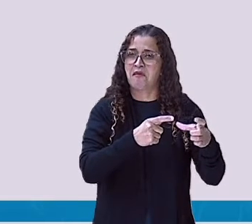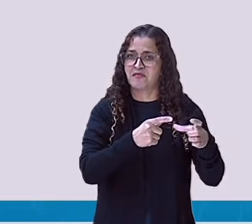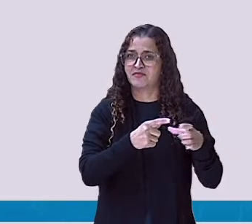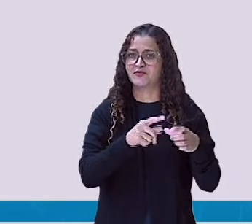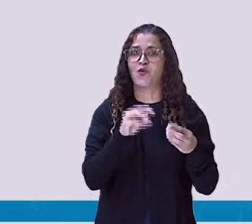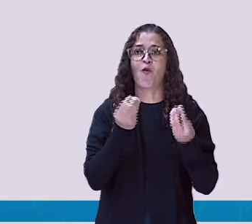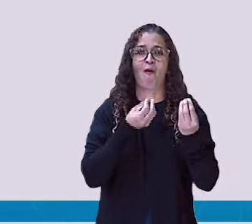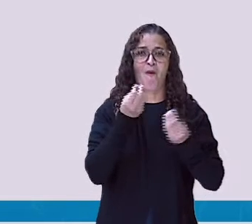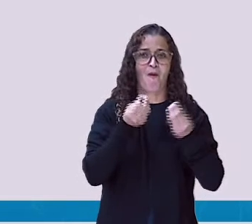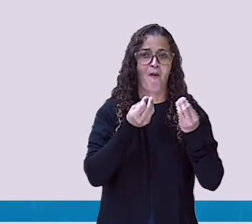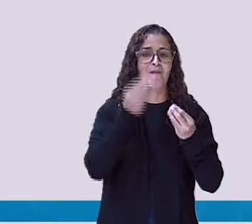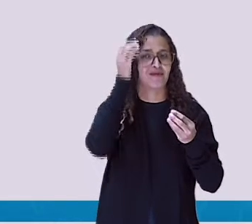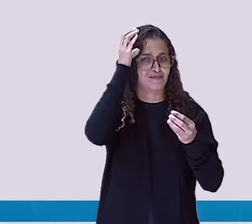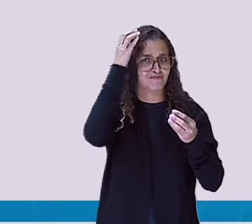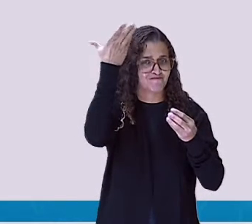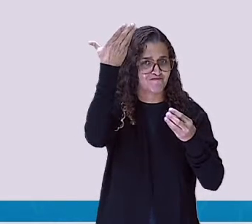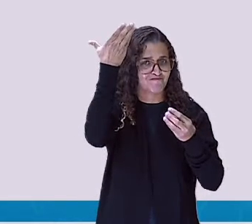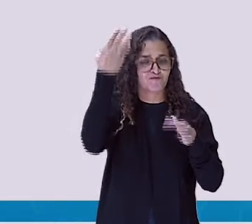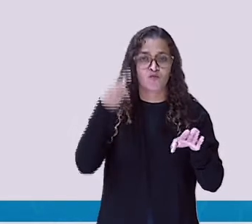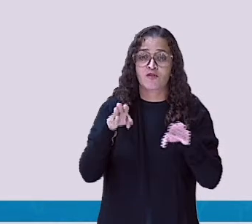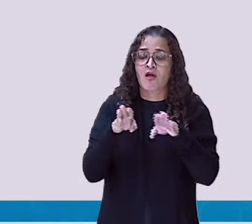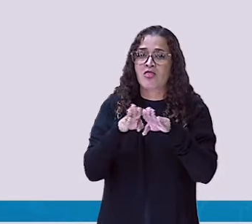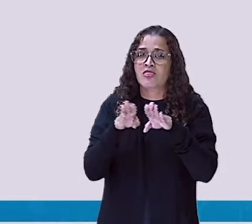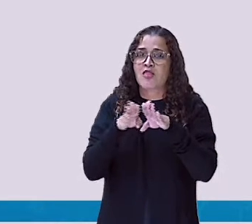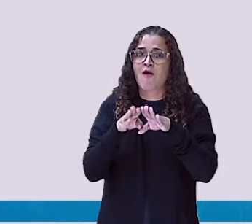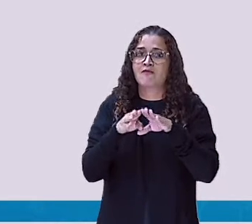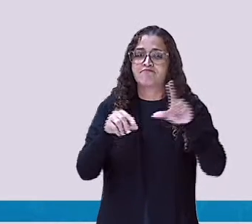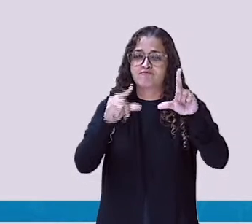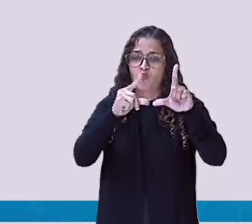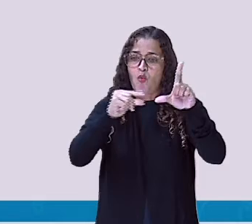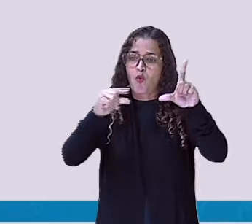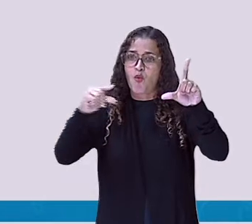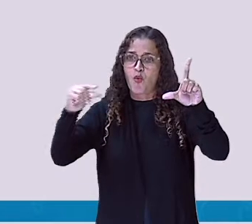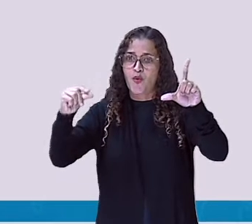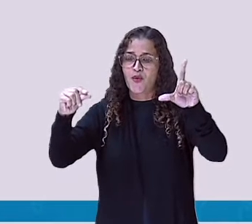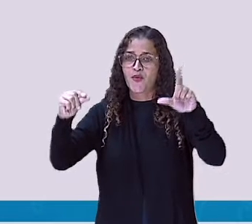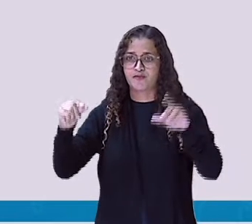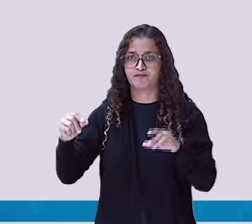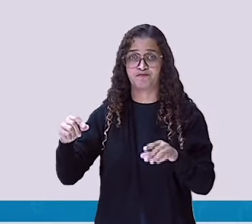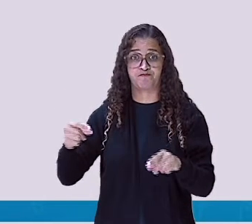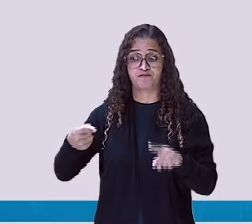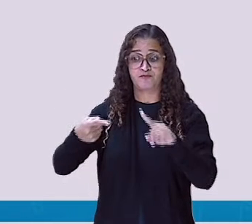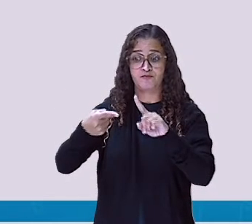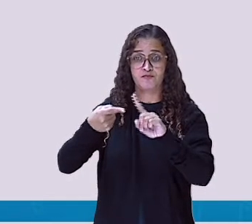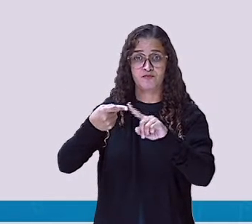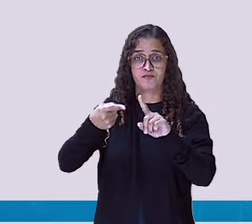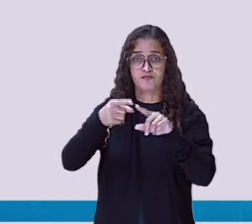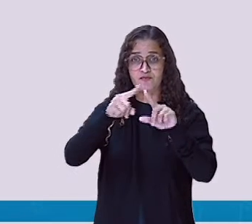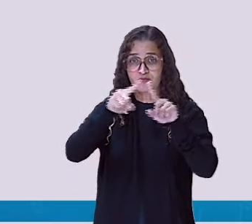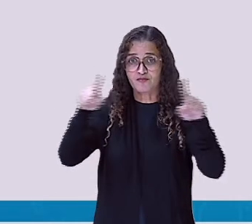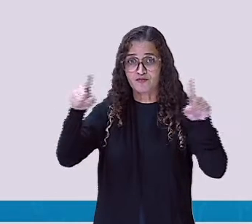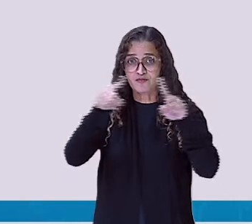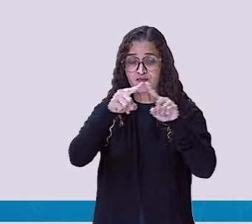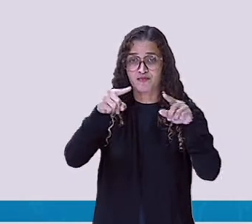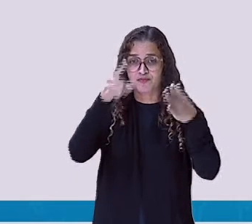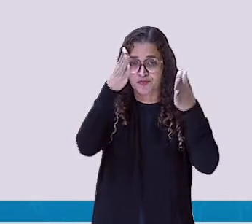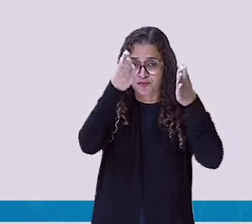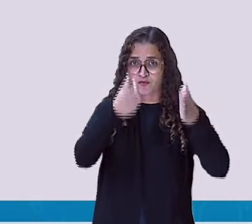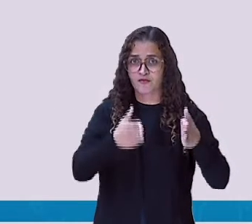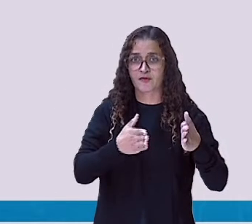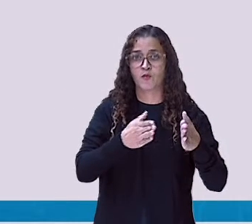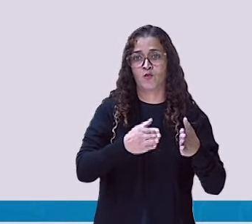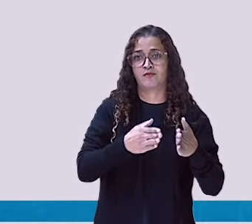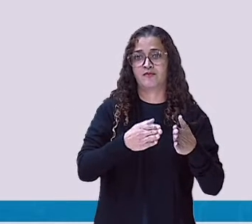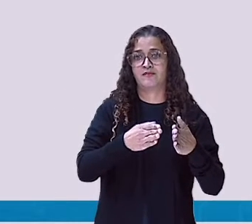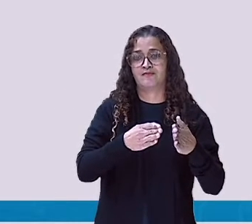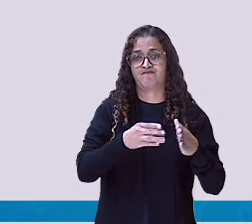temos a legenda. Opções de lazer vai ficar aqui nesta coluna, meninos na